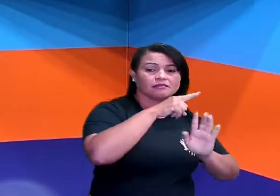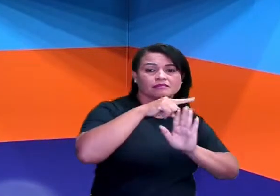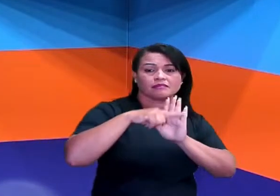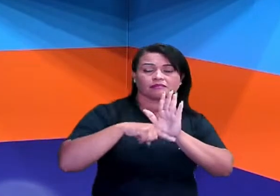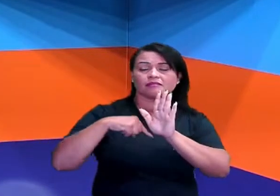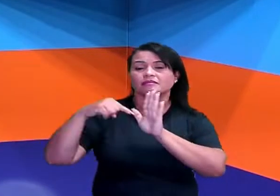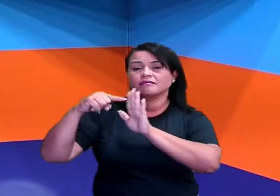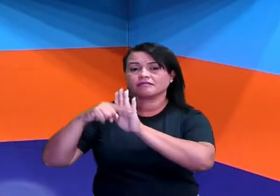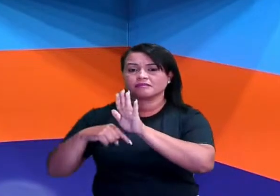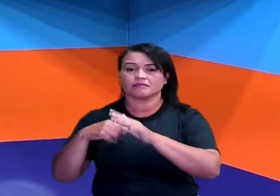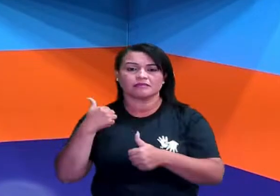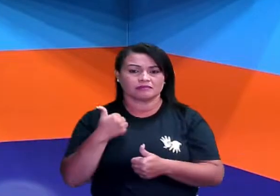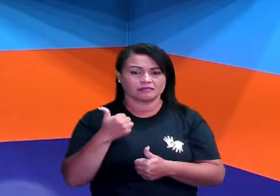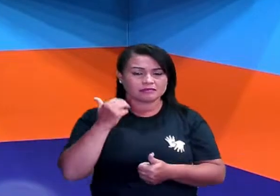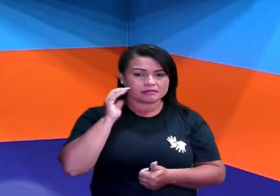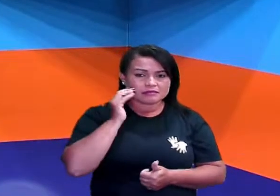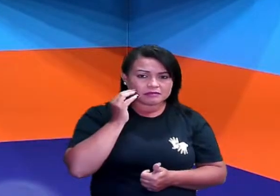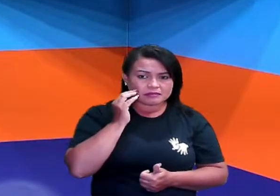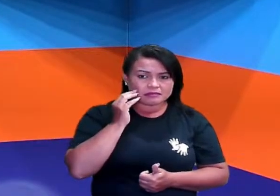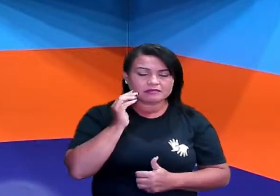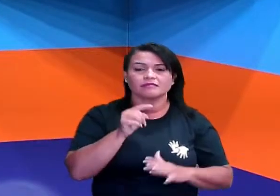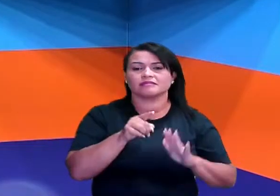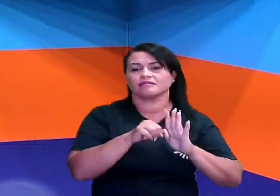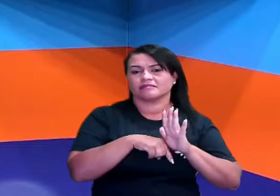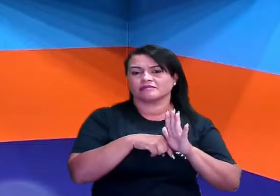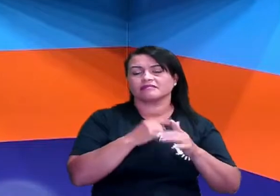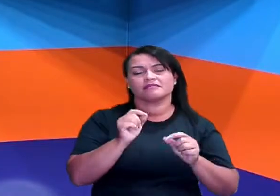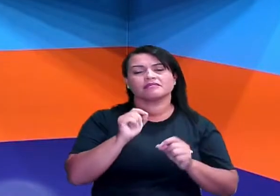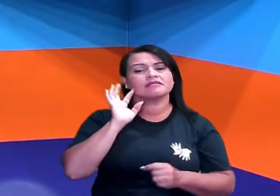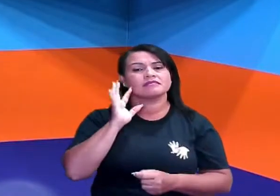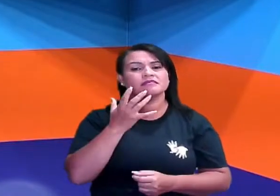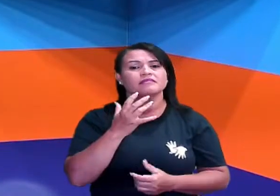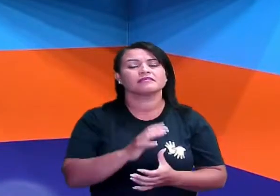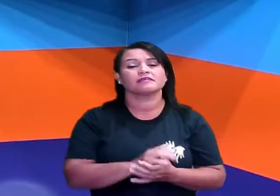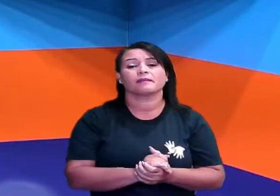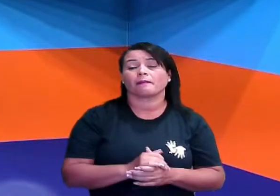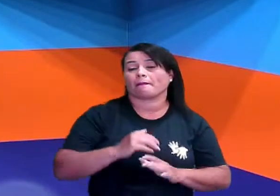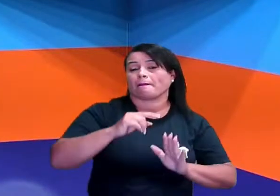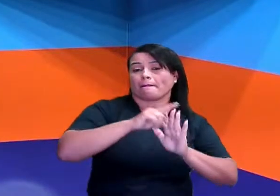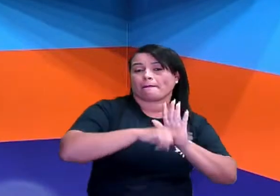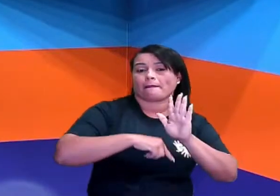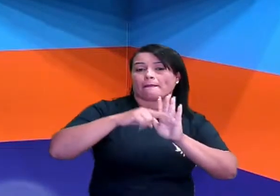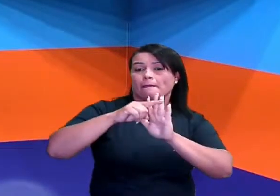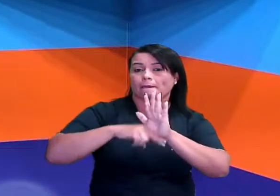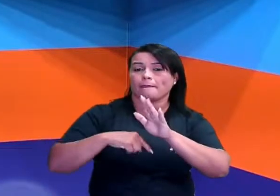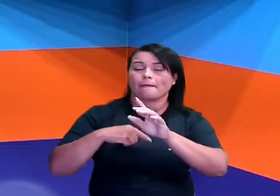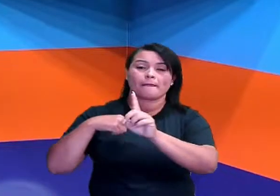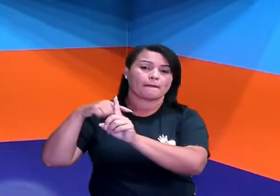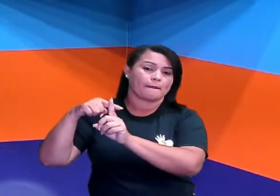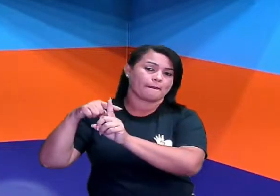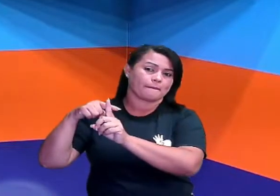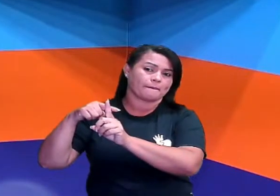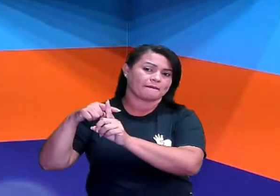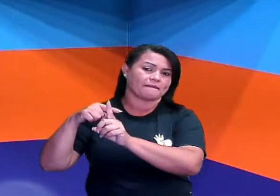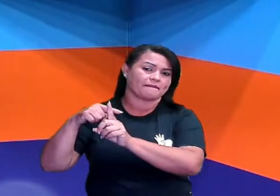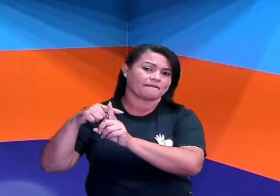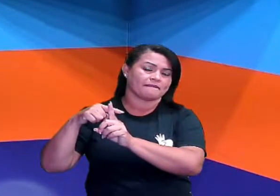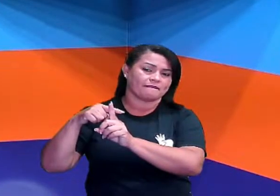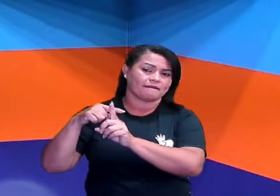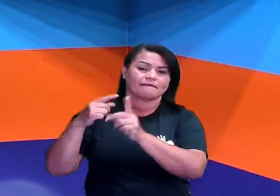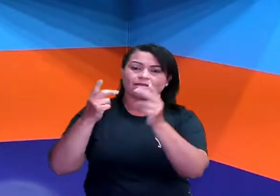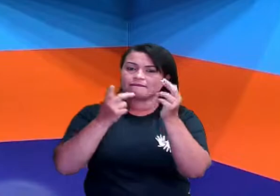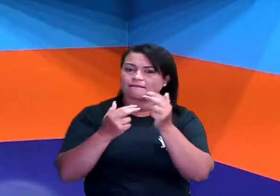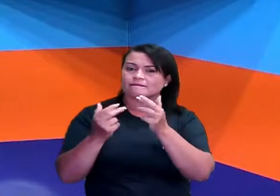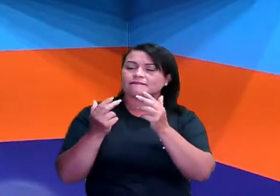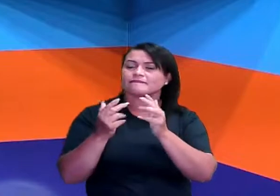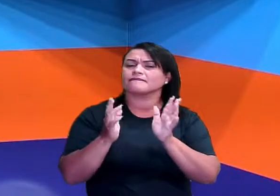menos, menos. Fica o quê? Negativo. Então, foi o que aconteceu aqui, ó. Menos com menos, mais. Positivo, sinais